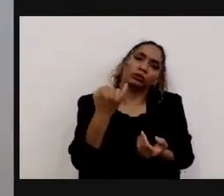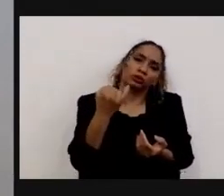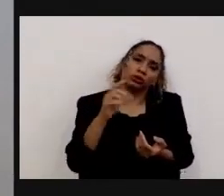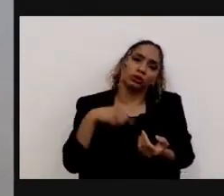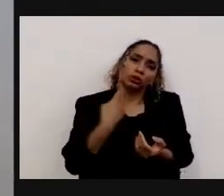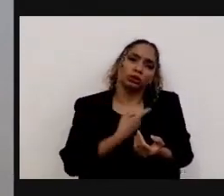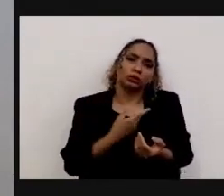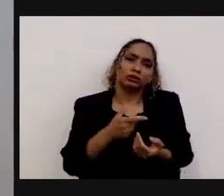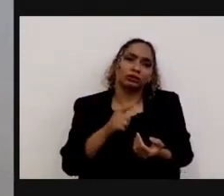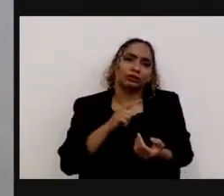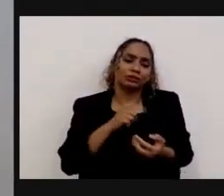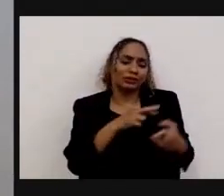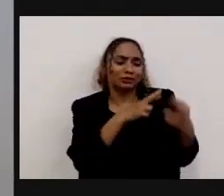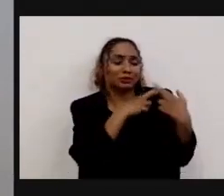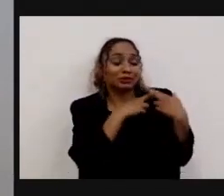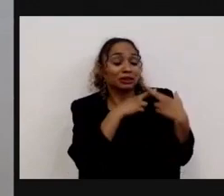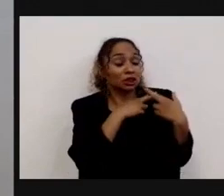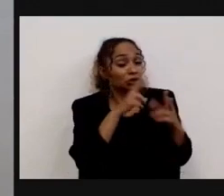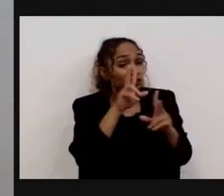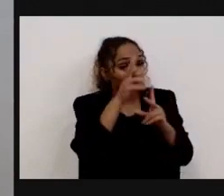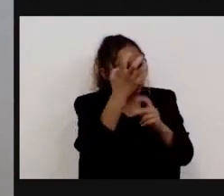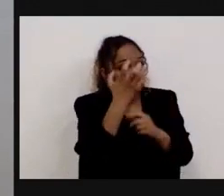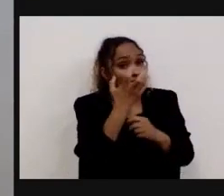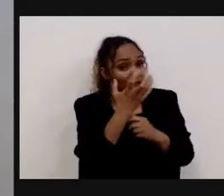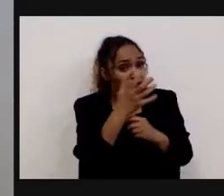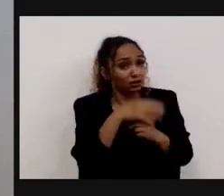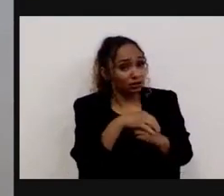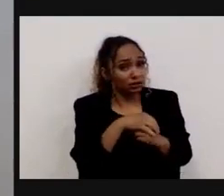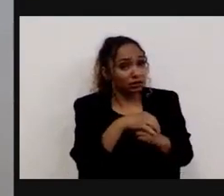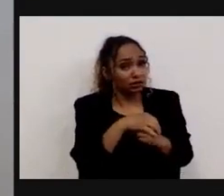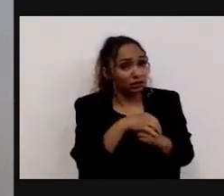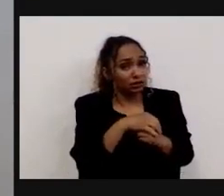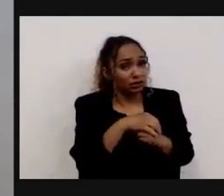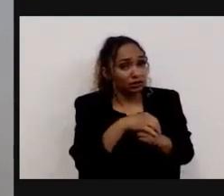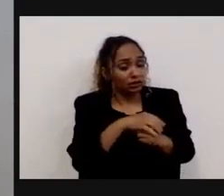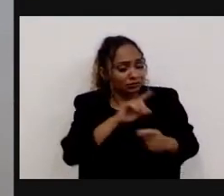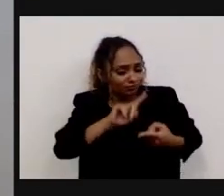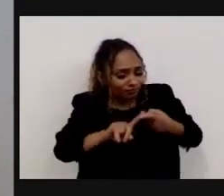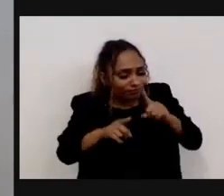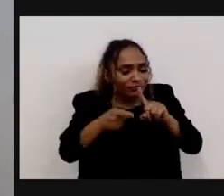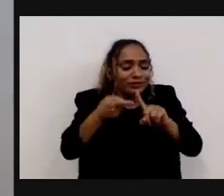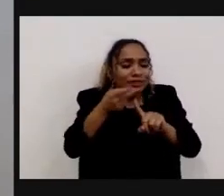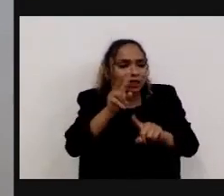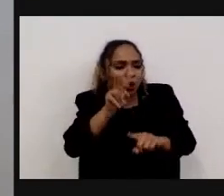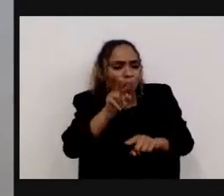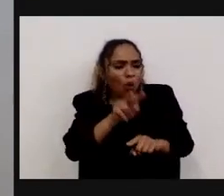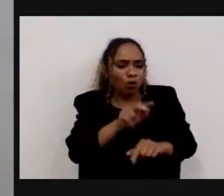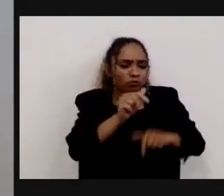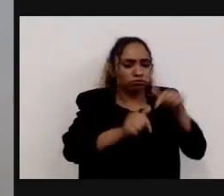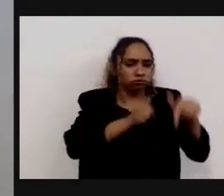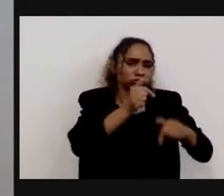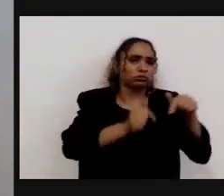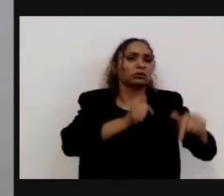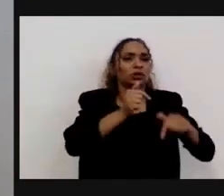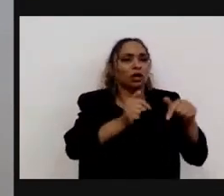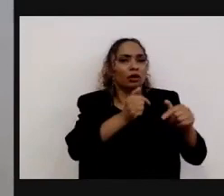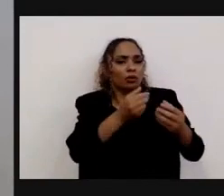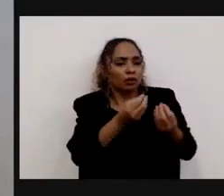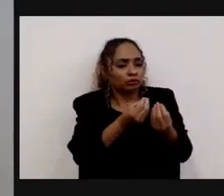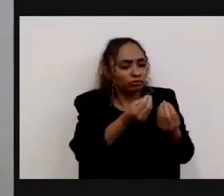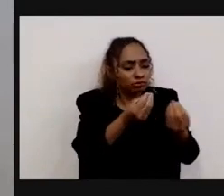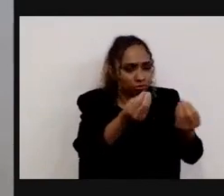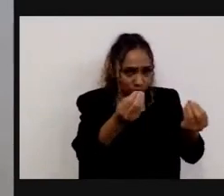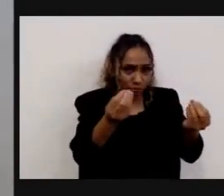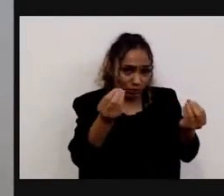a gente tem uma missão muito forte Então eu acho que é resgatar essa questão do olhar para o serviço para entrega